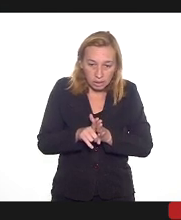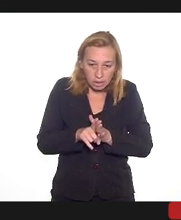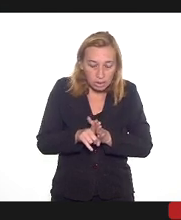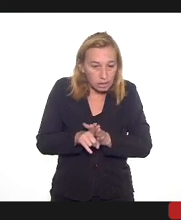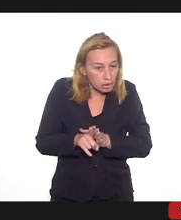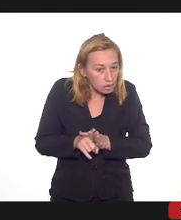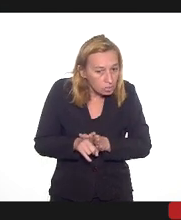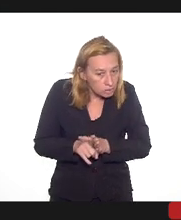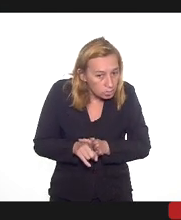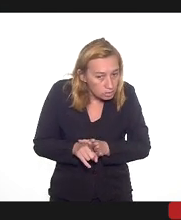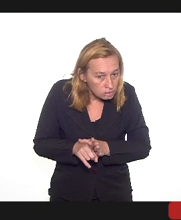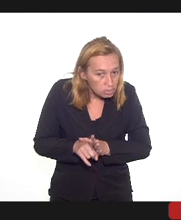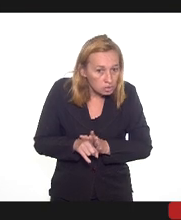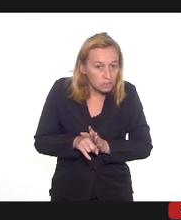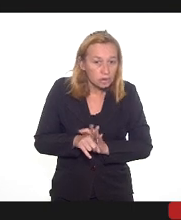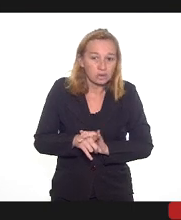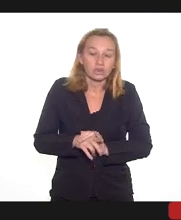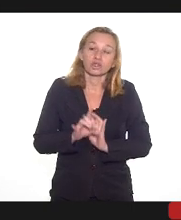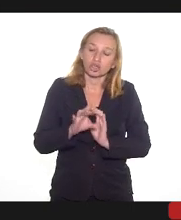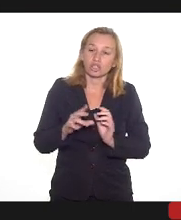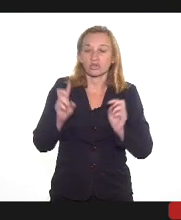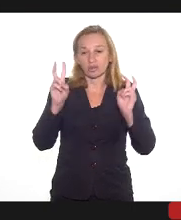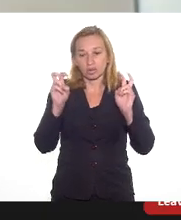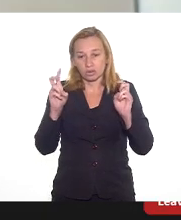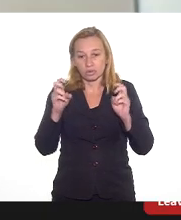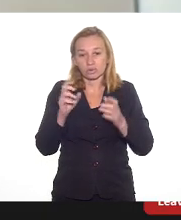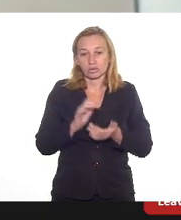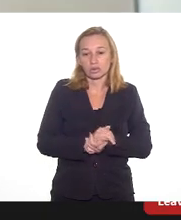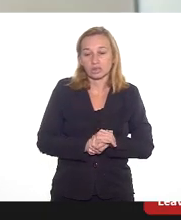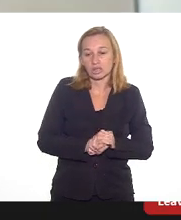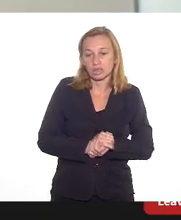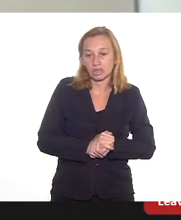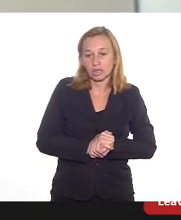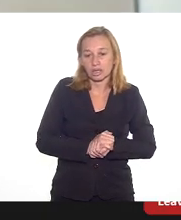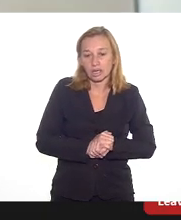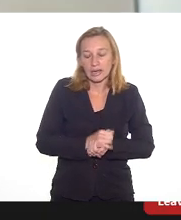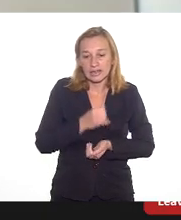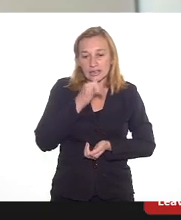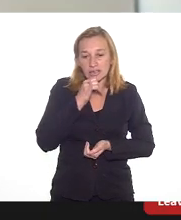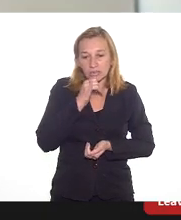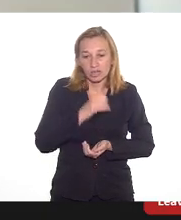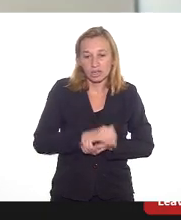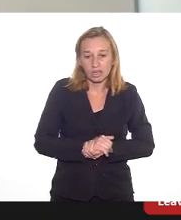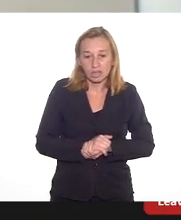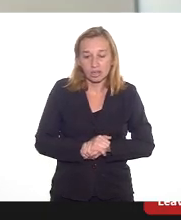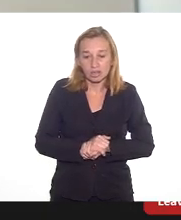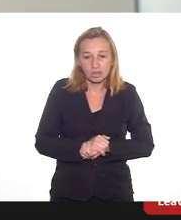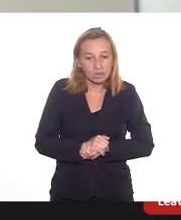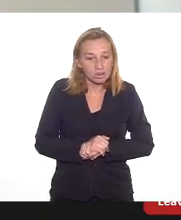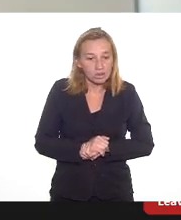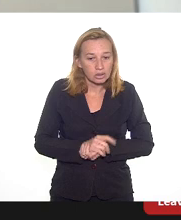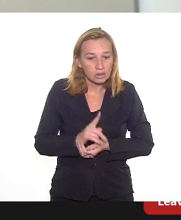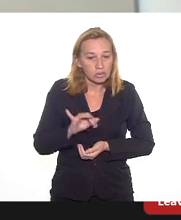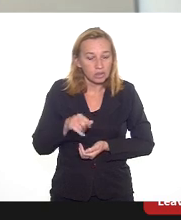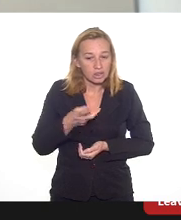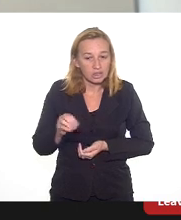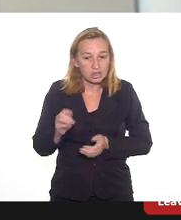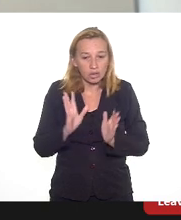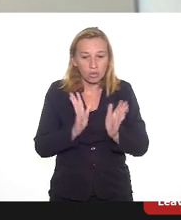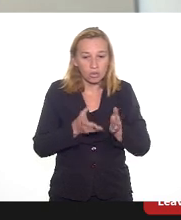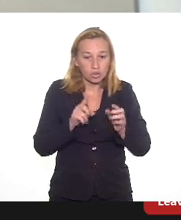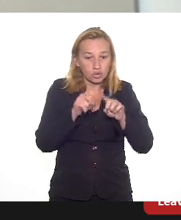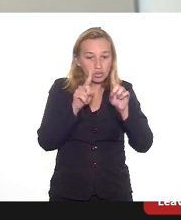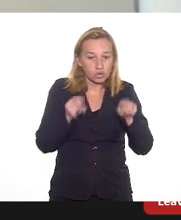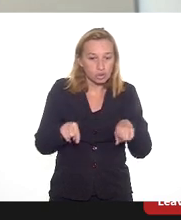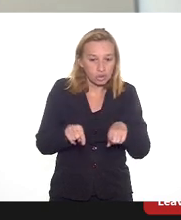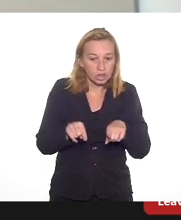razão, então, a não ser que tenha alguma questão específica, para que, por exemplo, as progressões dos funcionários